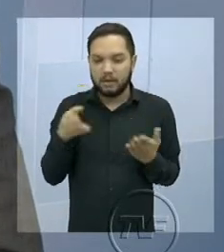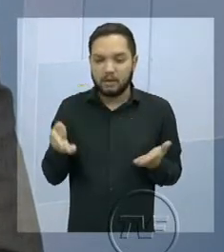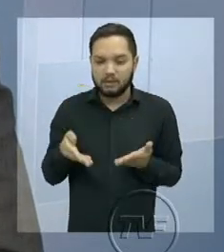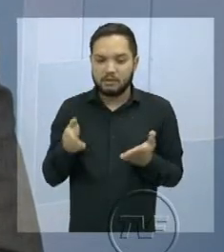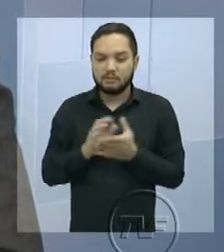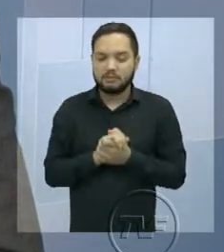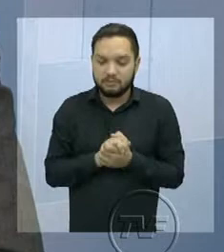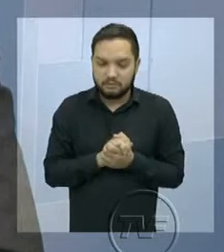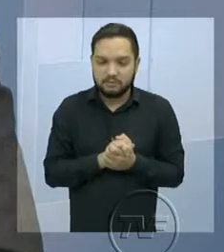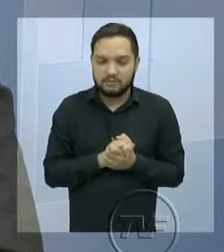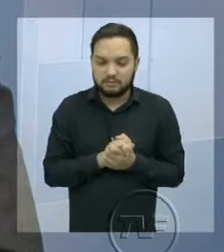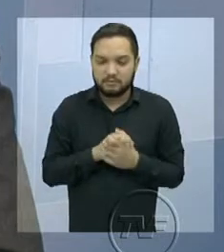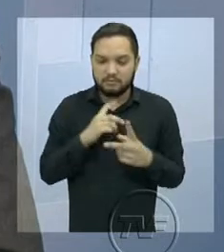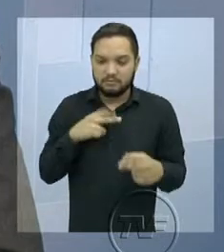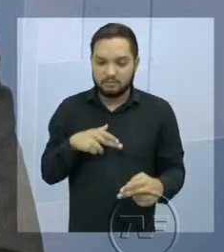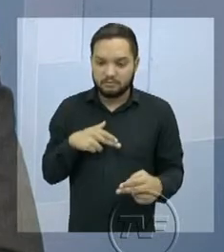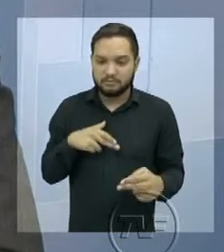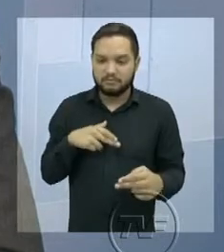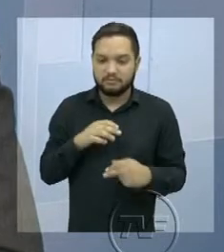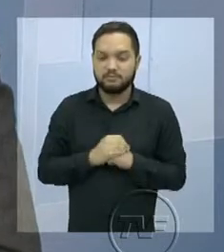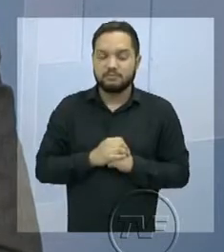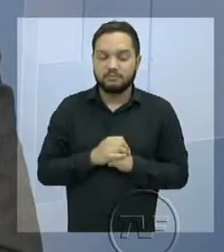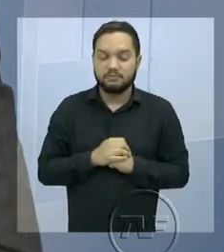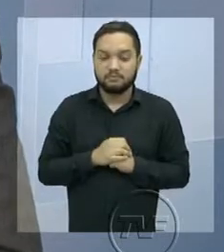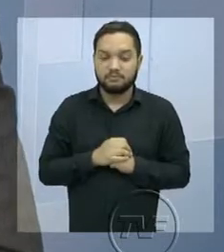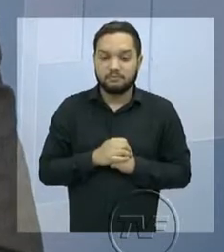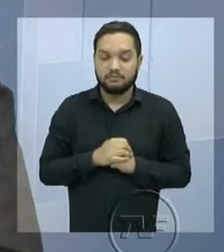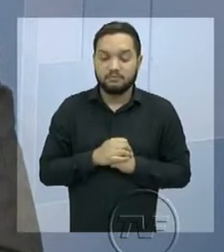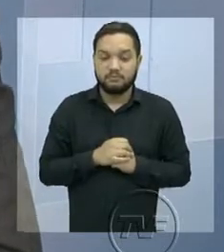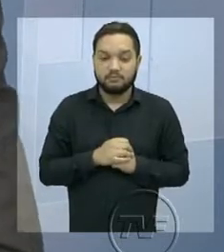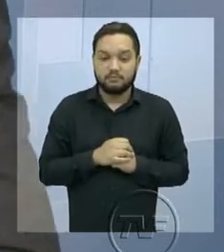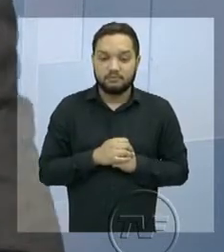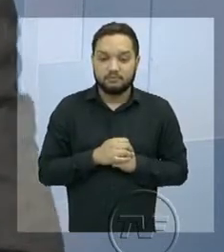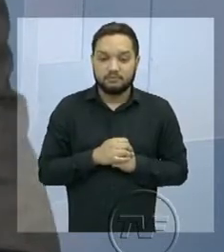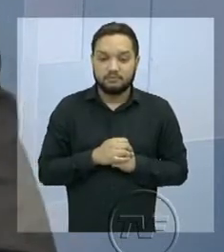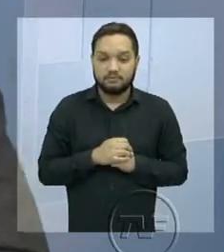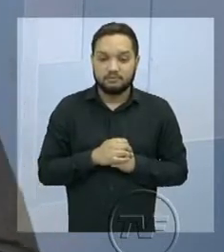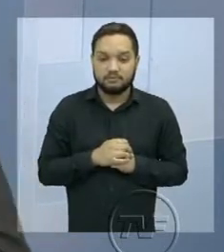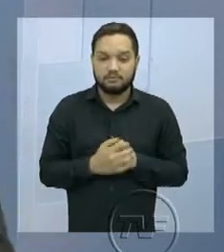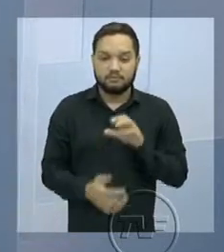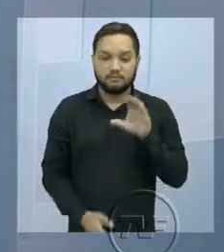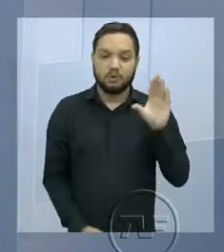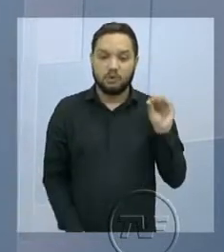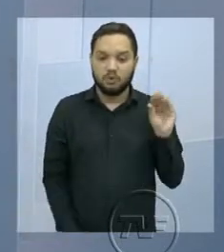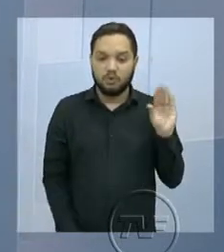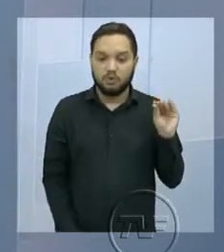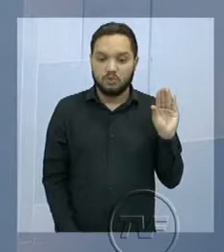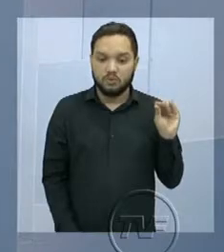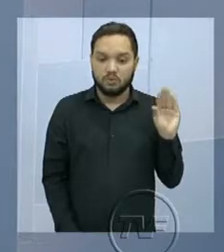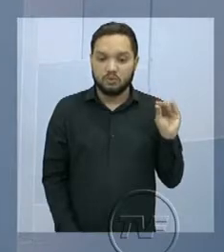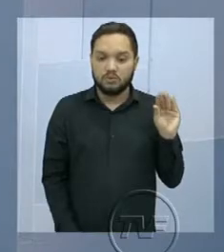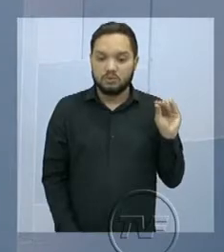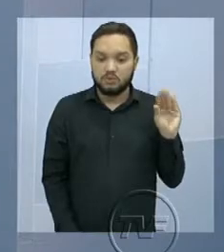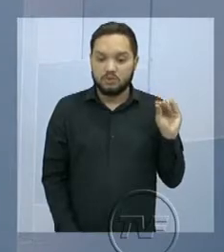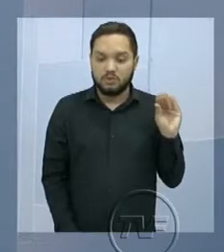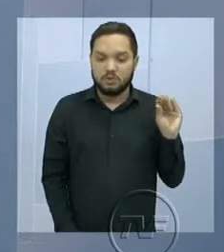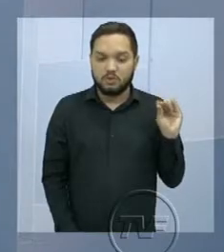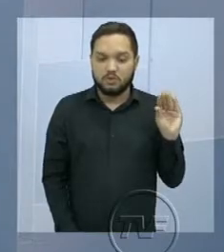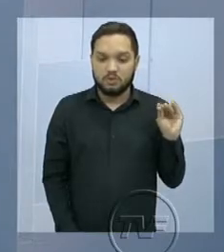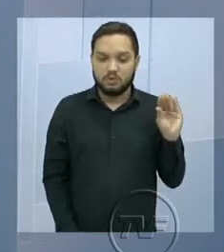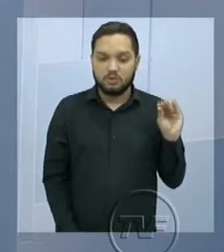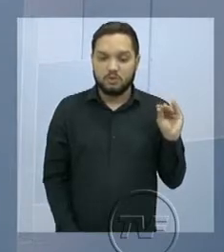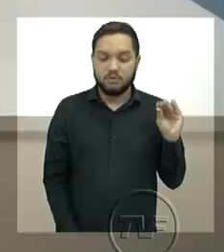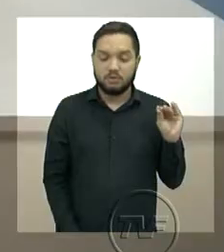E é interessante, sabe quem fez a leitura mais correta sobre o que está acontecendo? Ciro Ferreira Gomes. Que